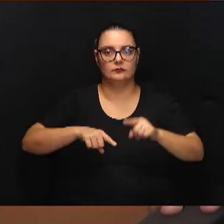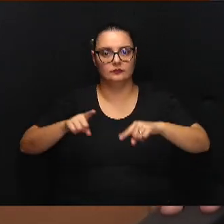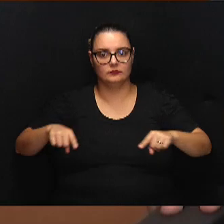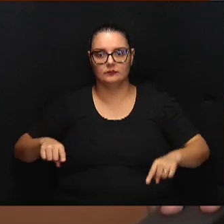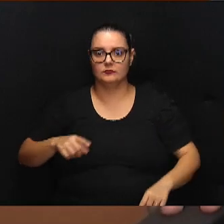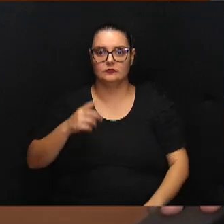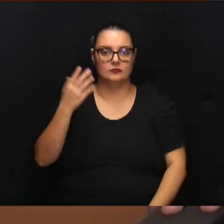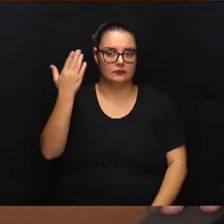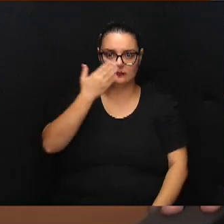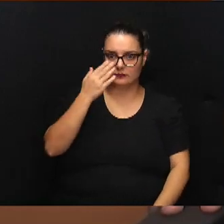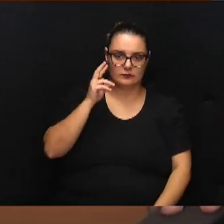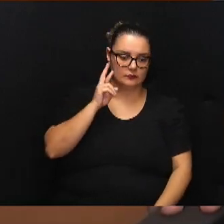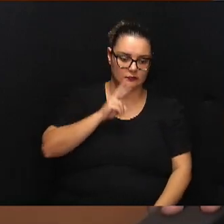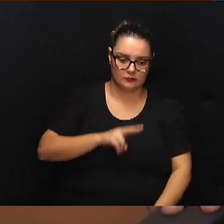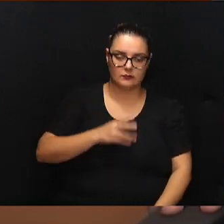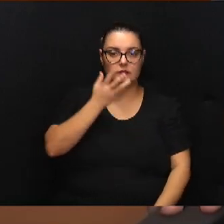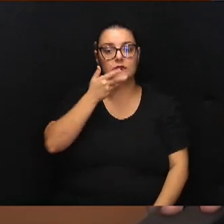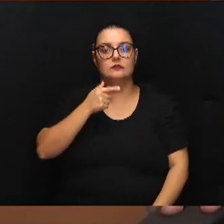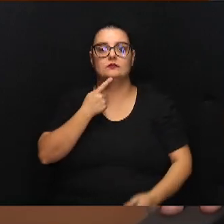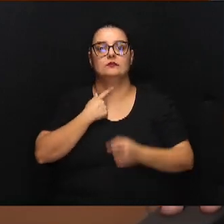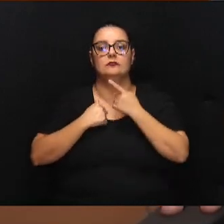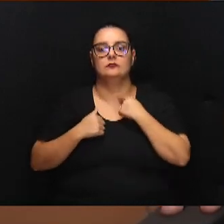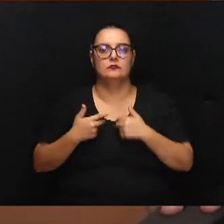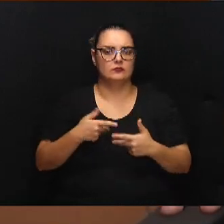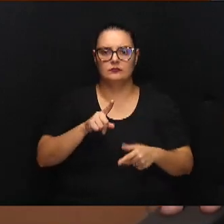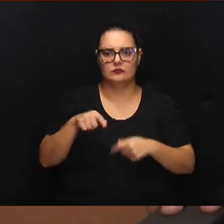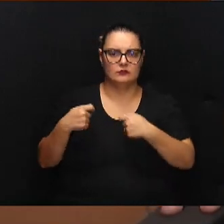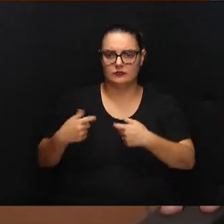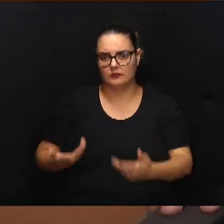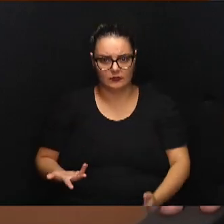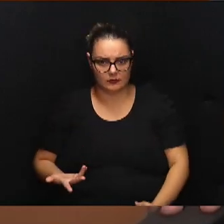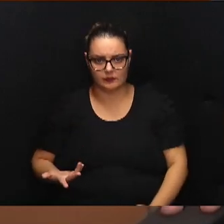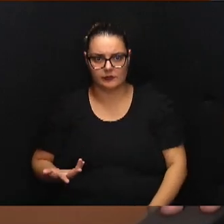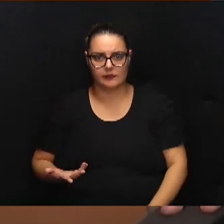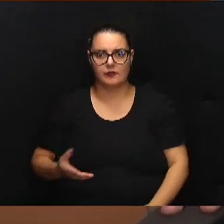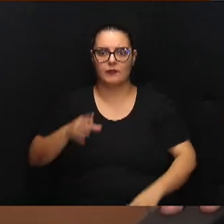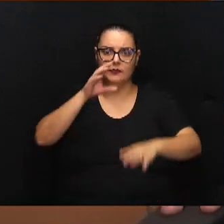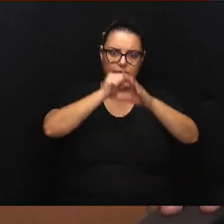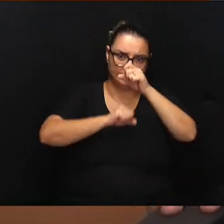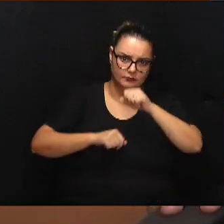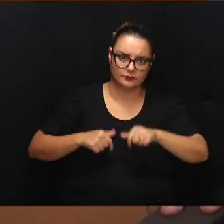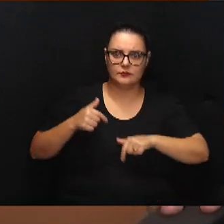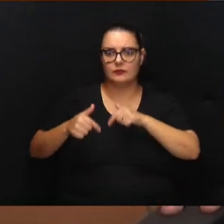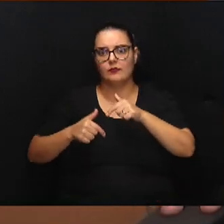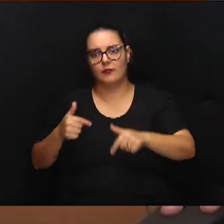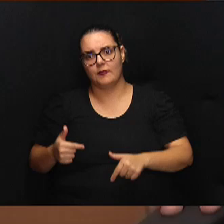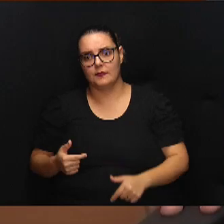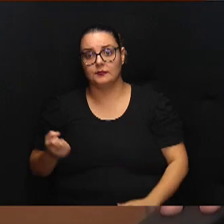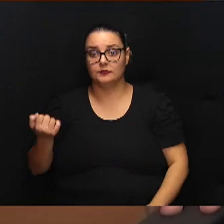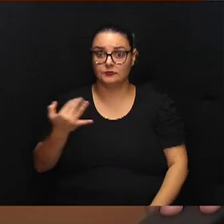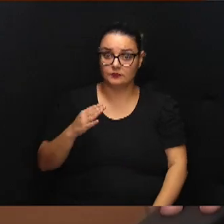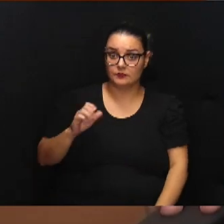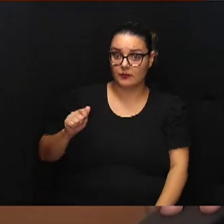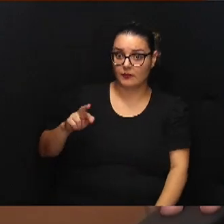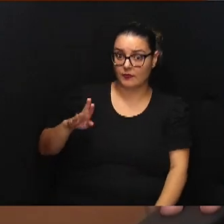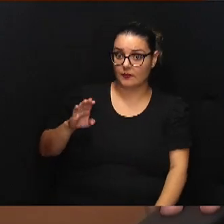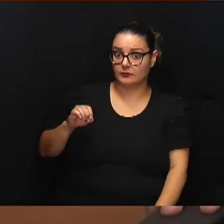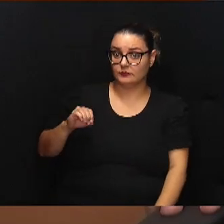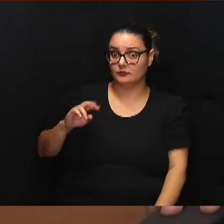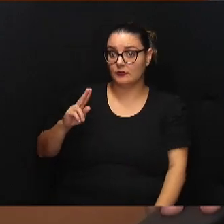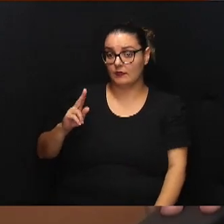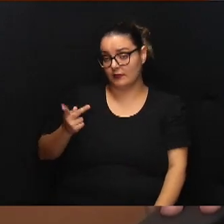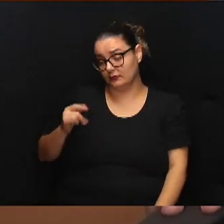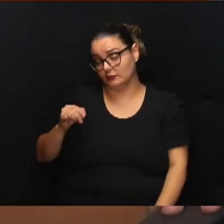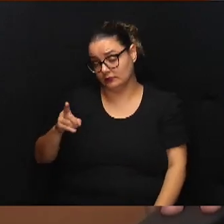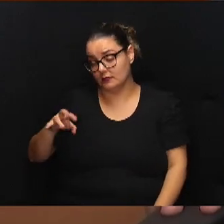uma criança passando vontade, até coisas que não precisam, né? Quando a gente aprende a trabalhar com a contagem de carboidratos, você consegue